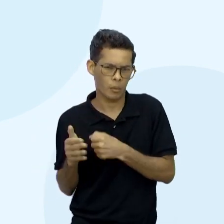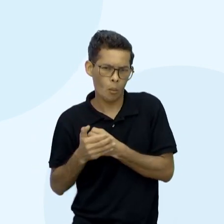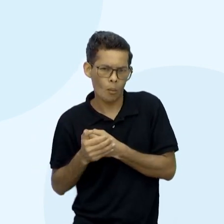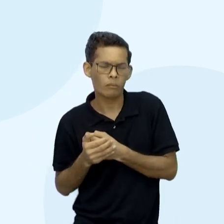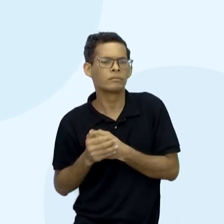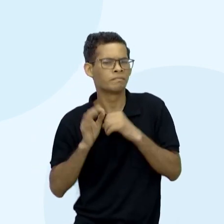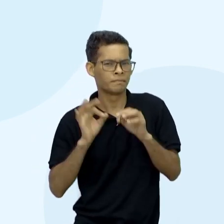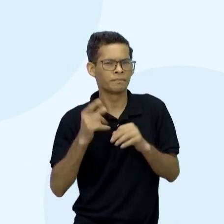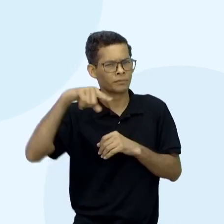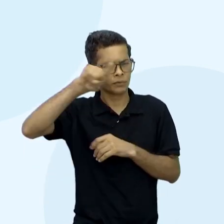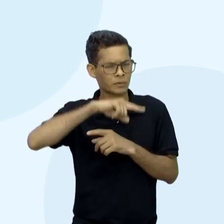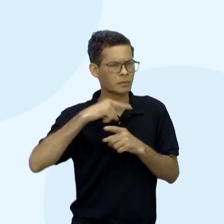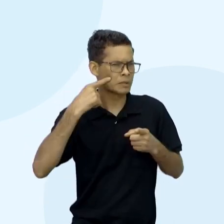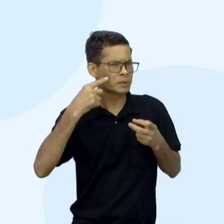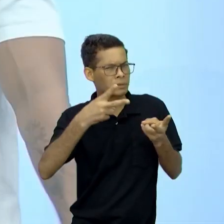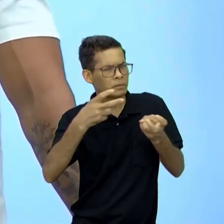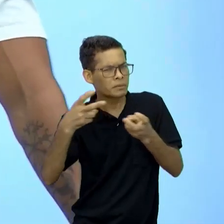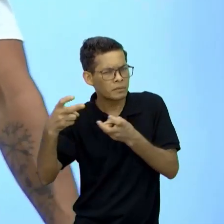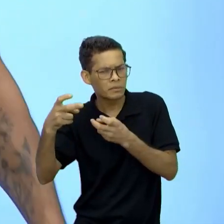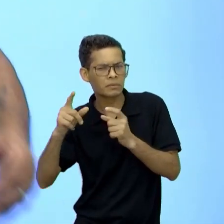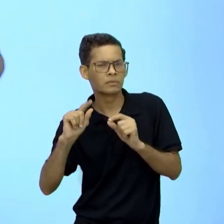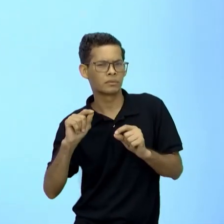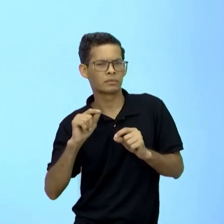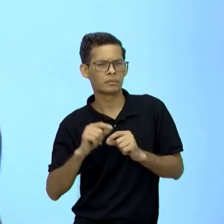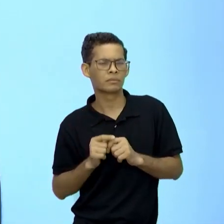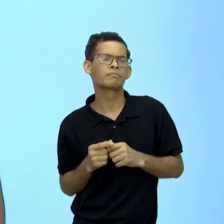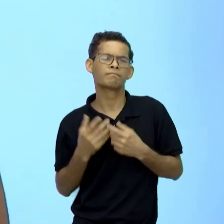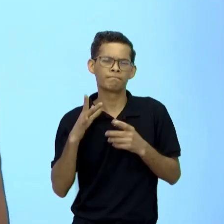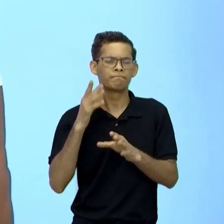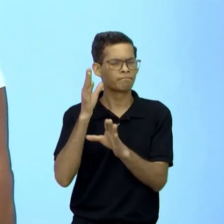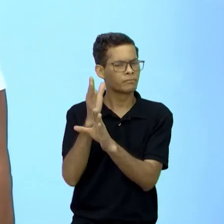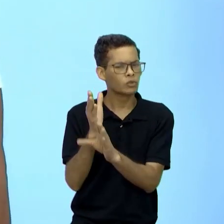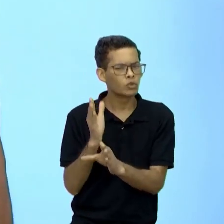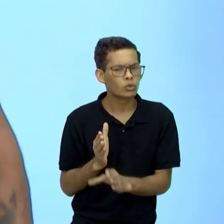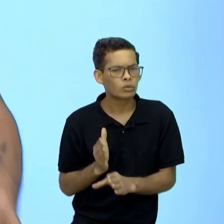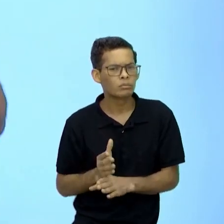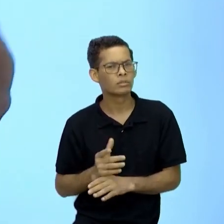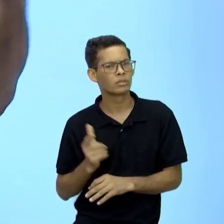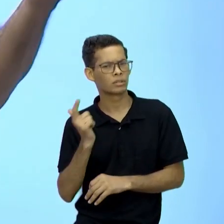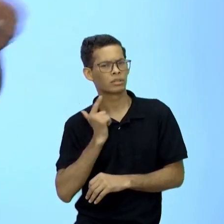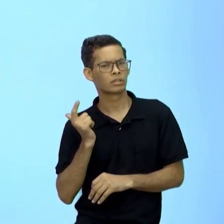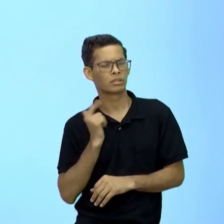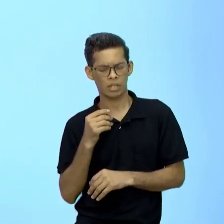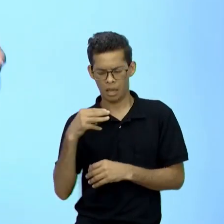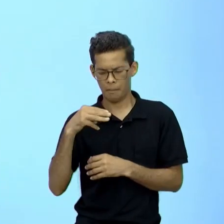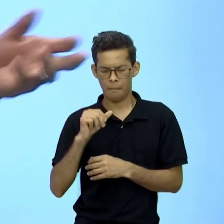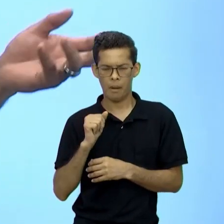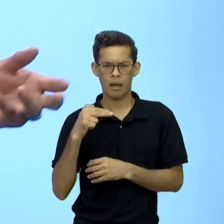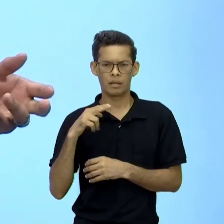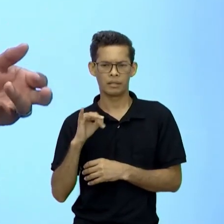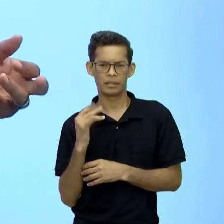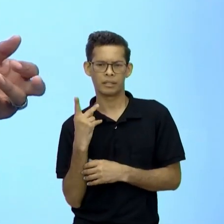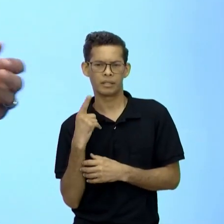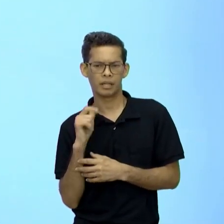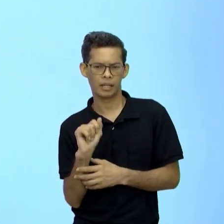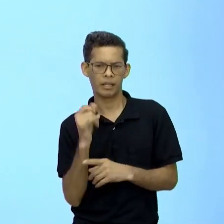estudante, vocês perceberam que olha, eles descobriram que tinha uma manilha de ferro,